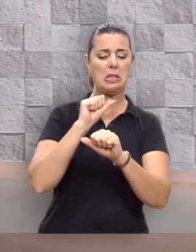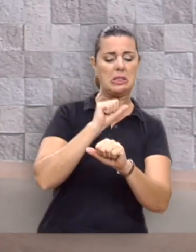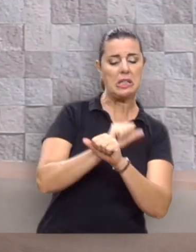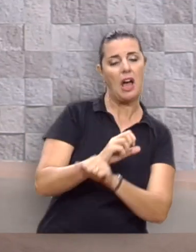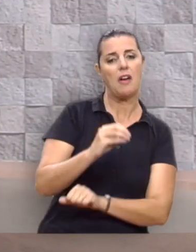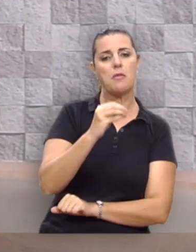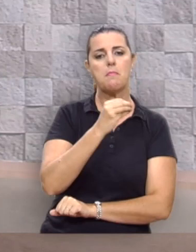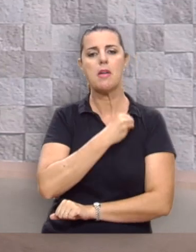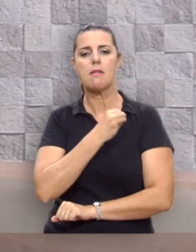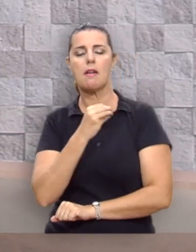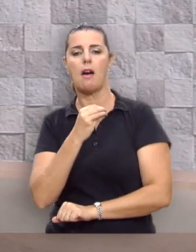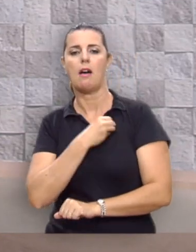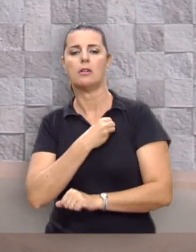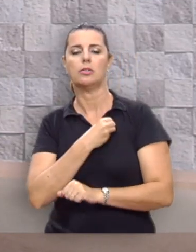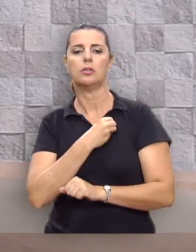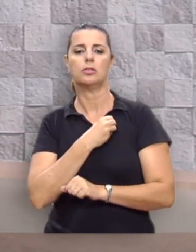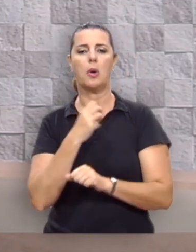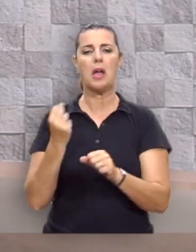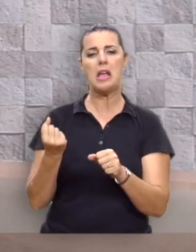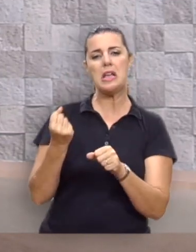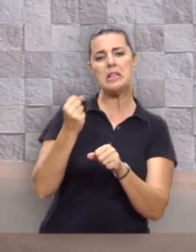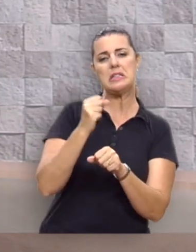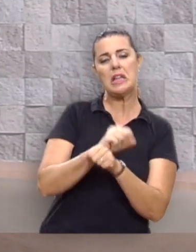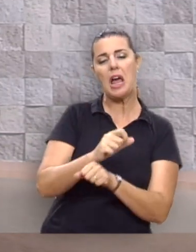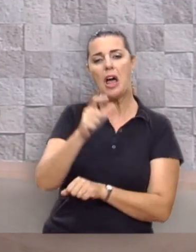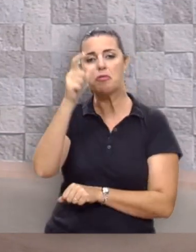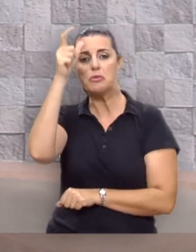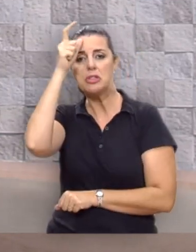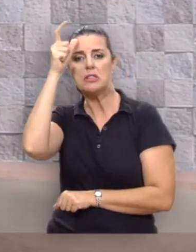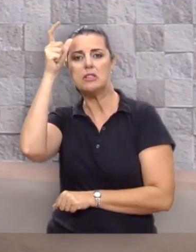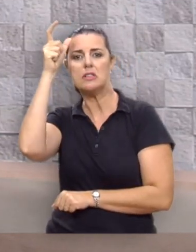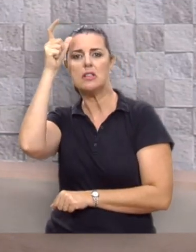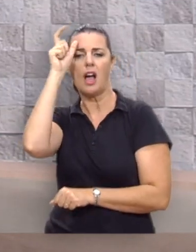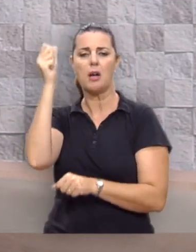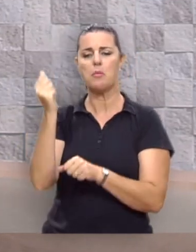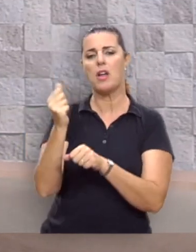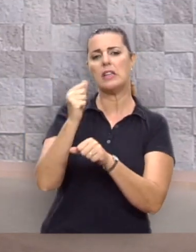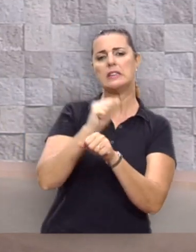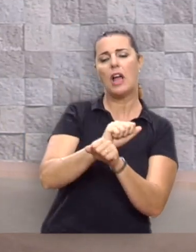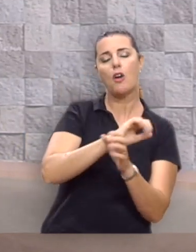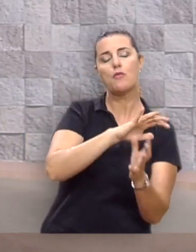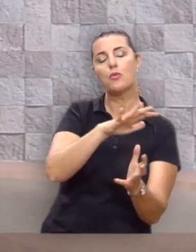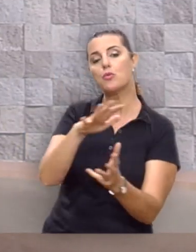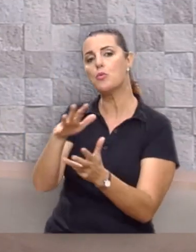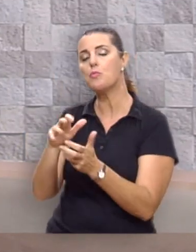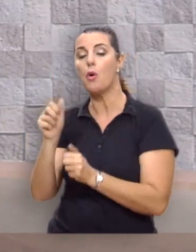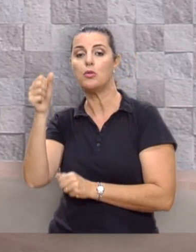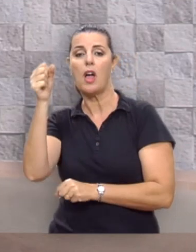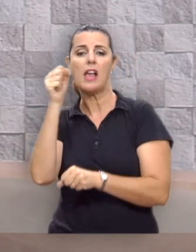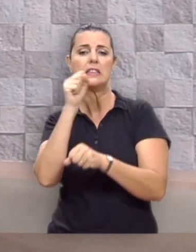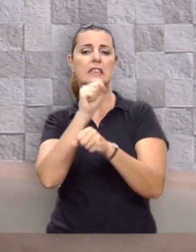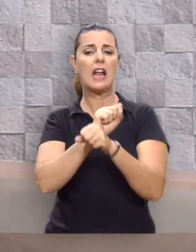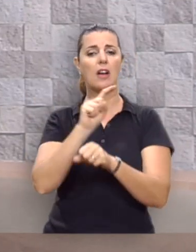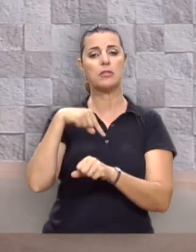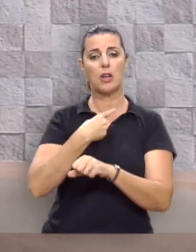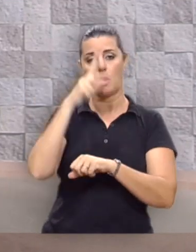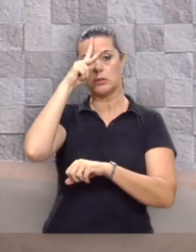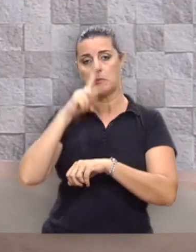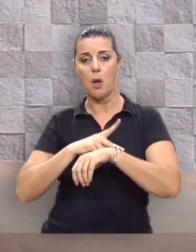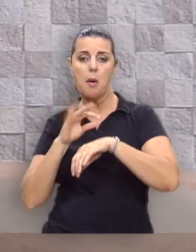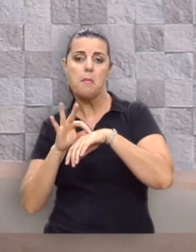escravos do pecado, escravos do diabo, escravos do mundo, escravos da nossa